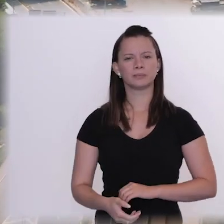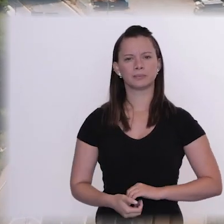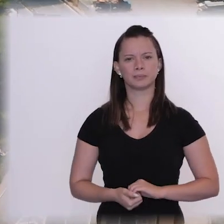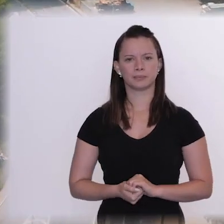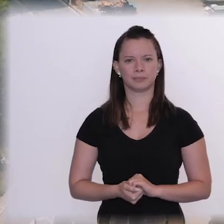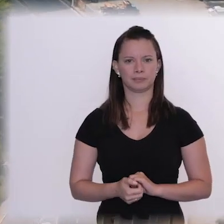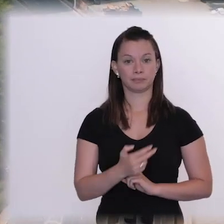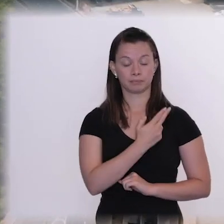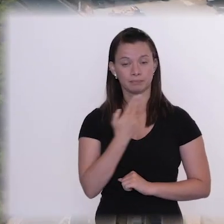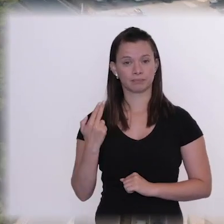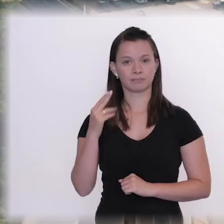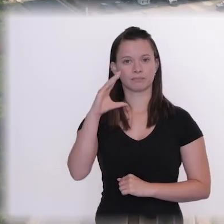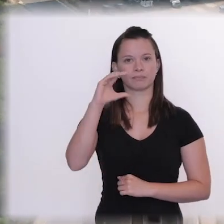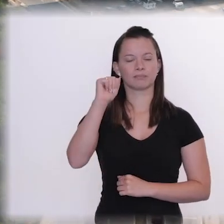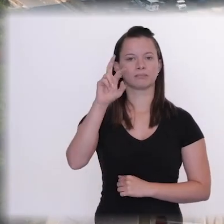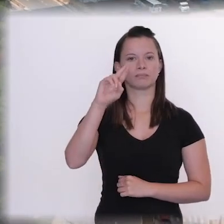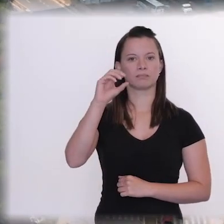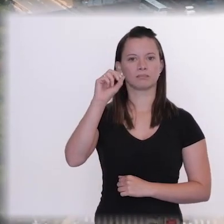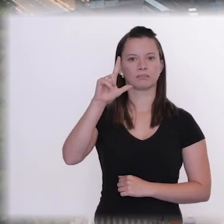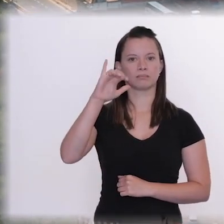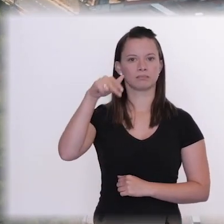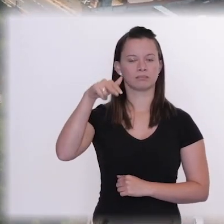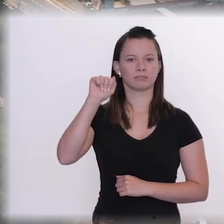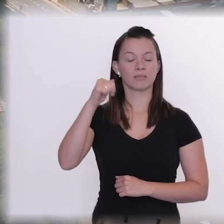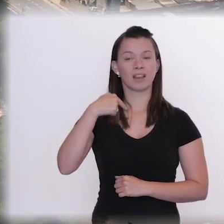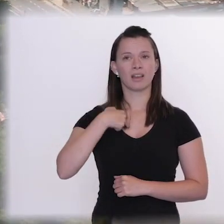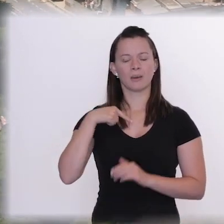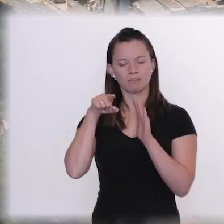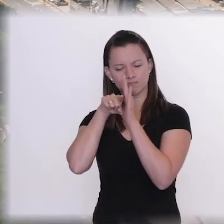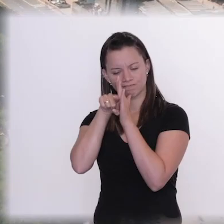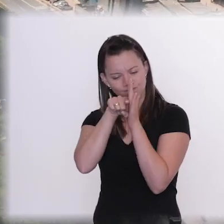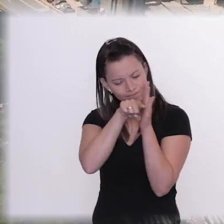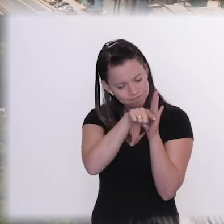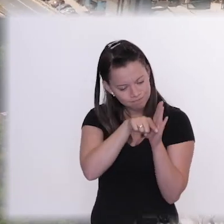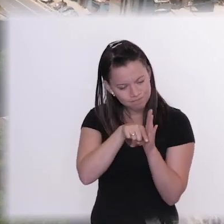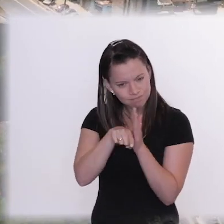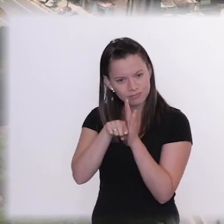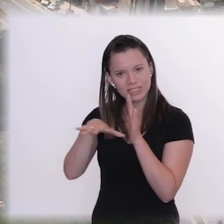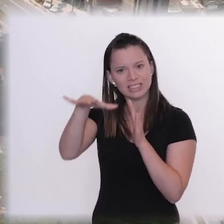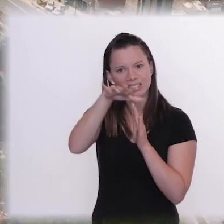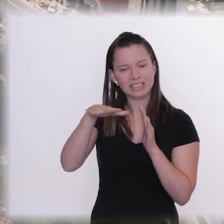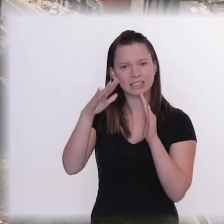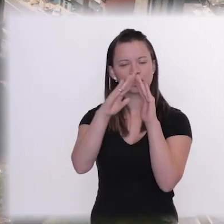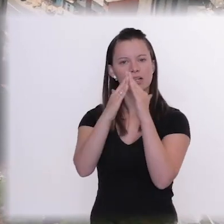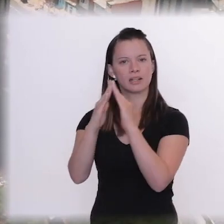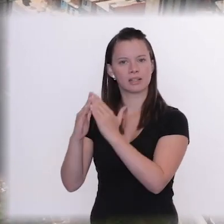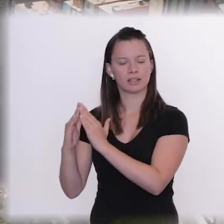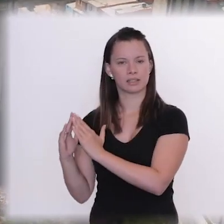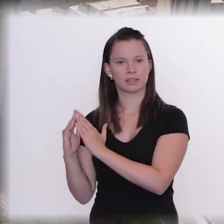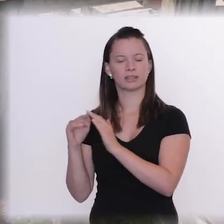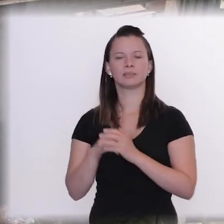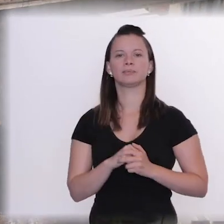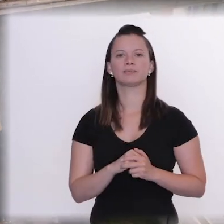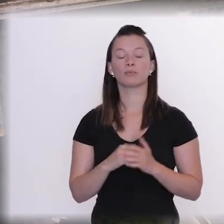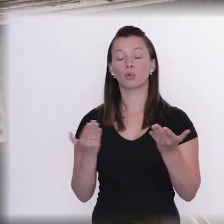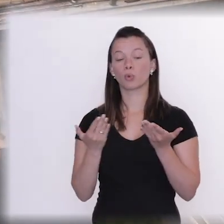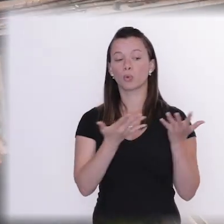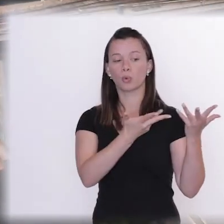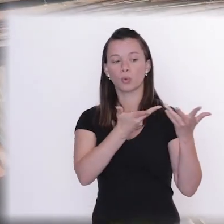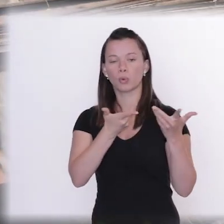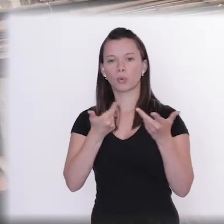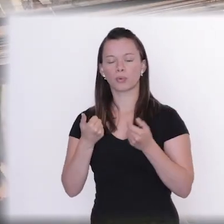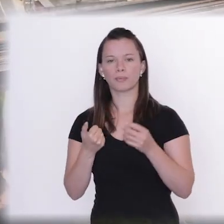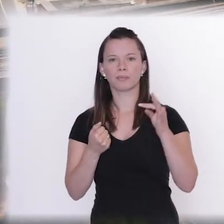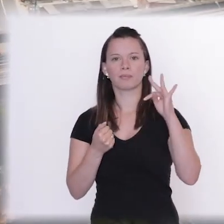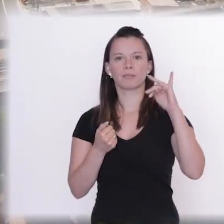Meu nome é Carolina Freitas, eu sou pesquisadora do Centro de Estudos Periféricos e hoje convidei o amigo